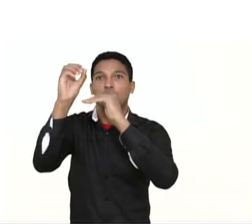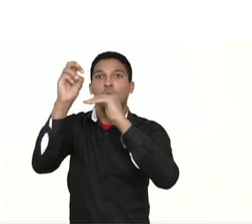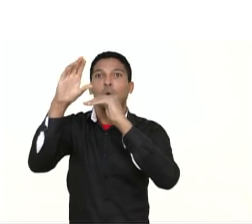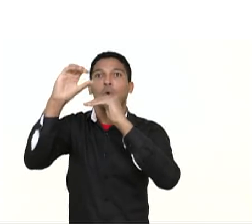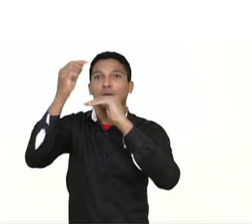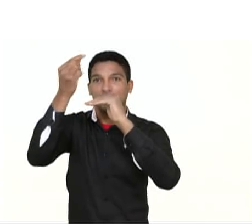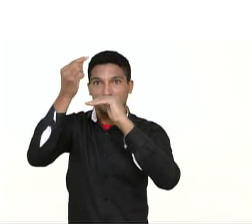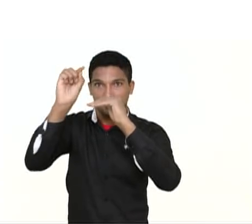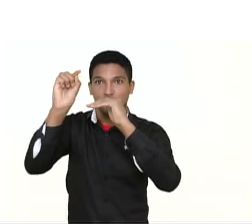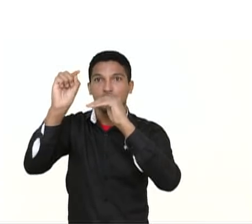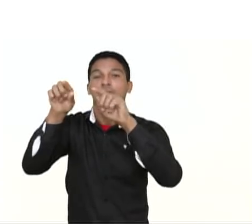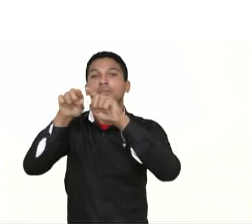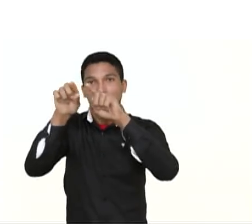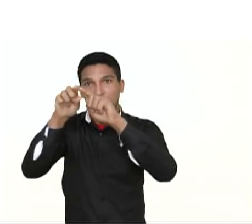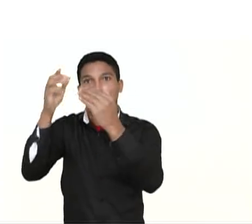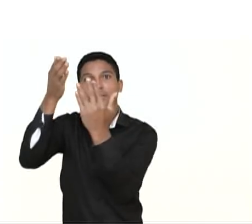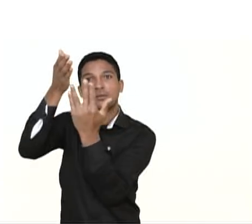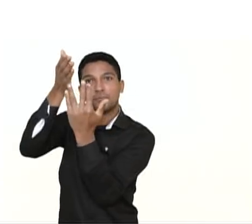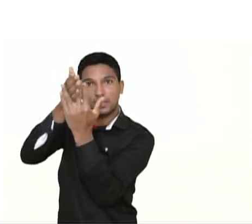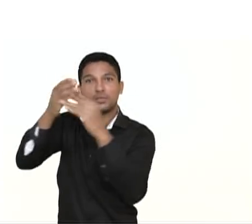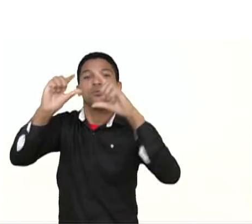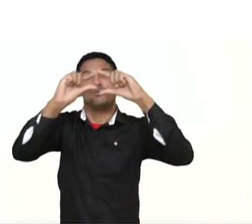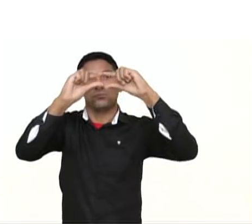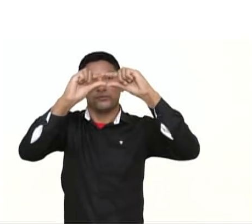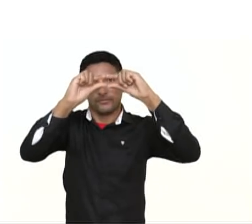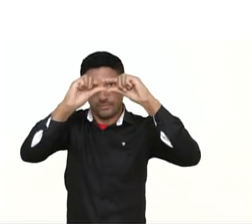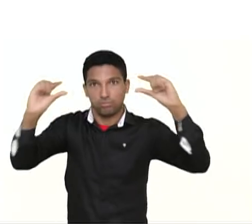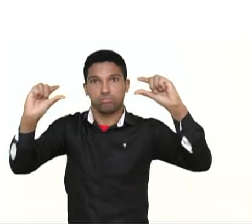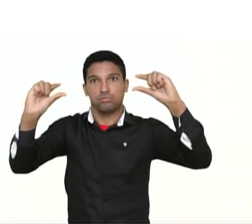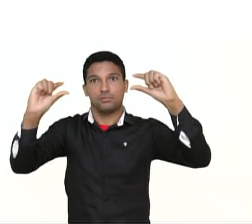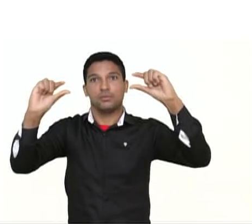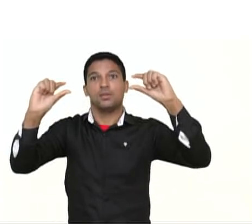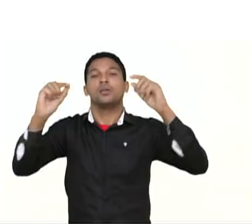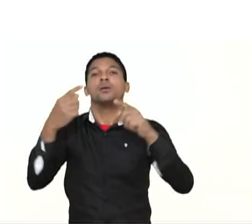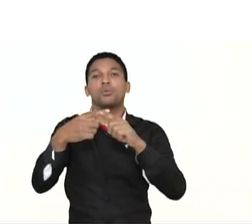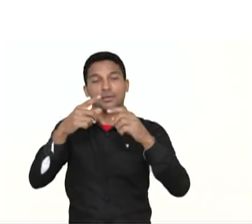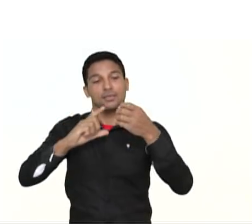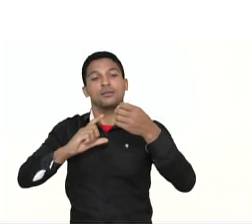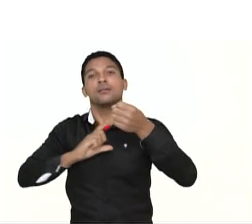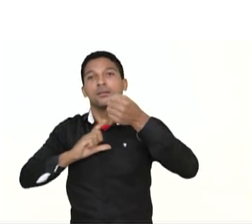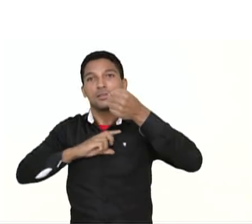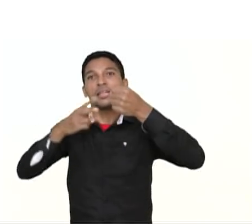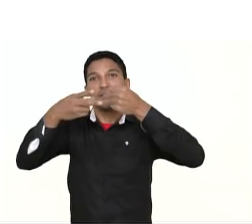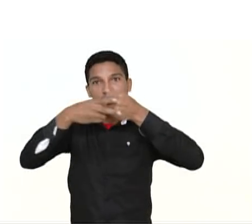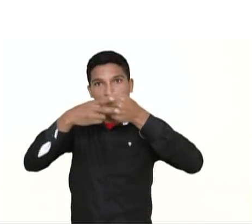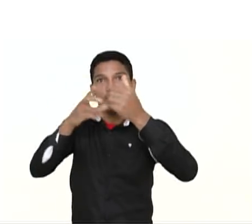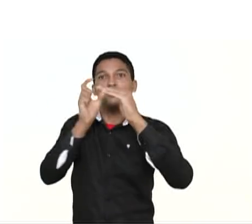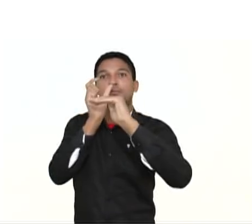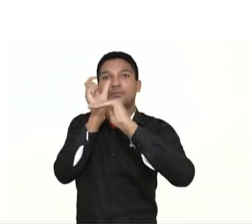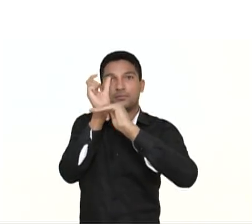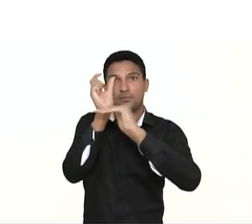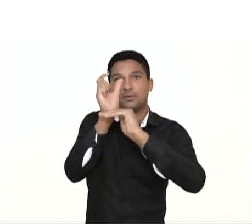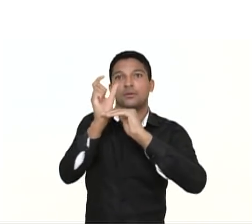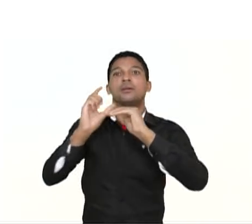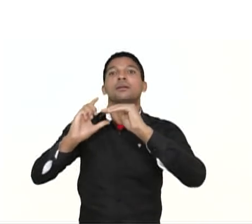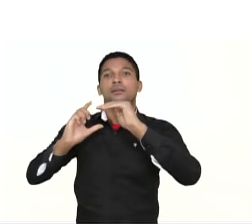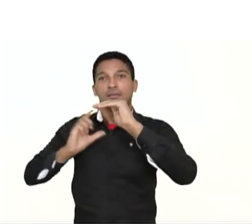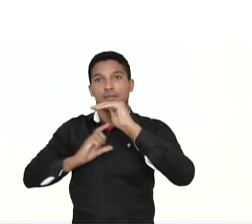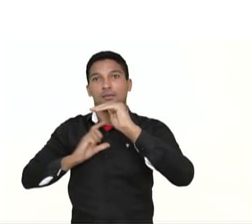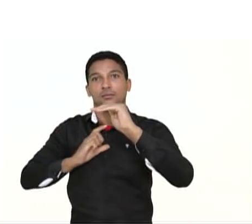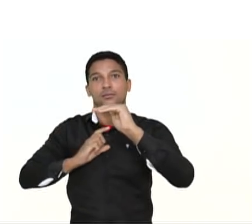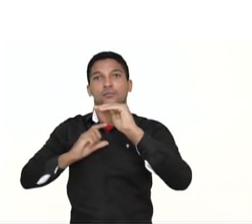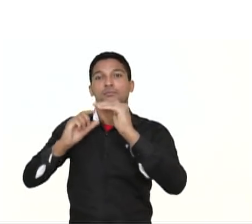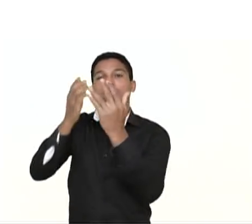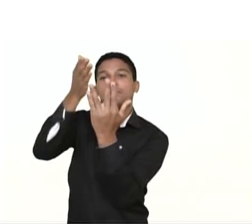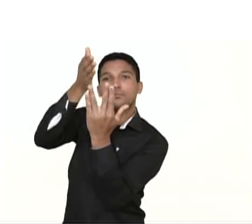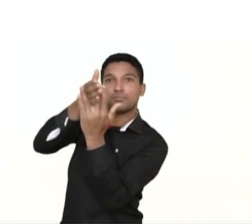porque toda oração é também uma frase, porém é uma frase que possui verbo e todo período depende de pelo